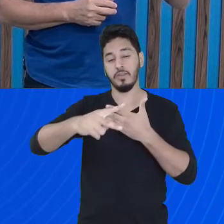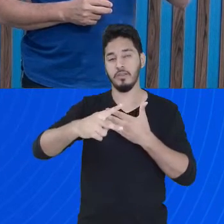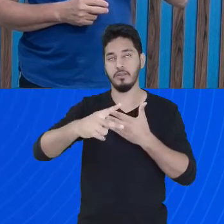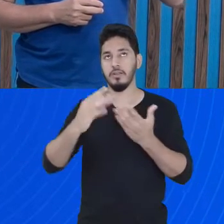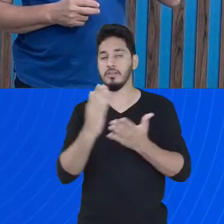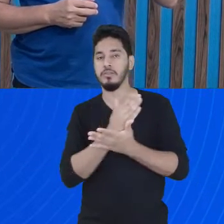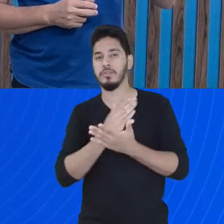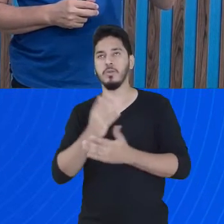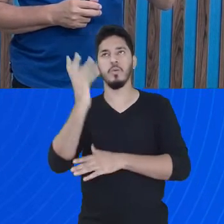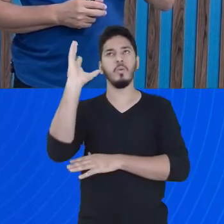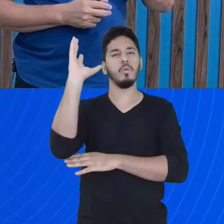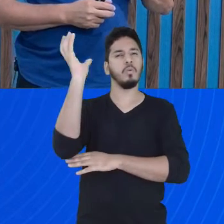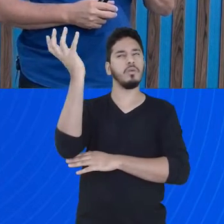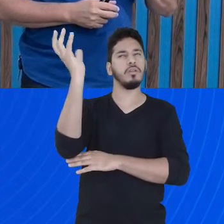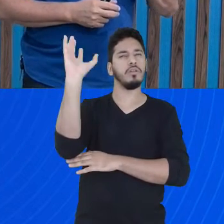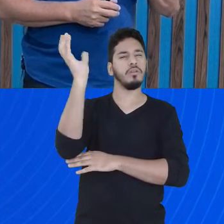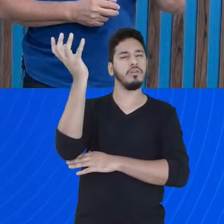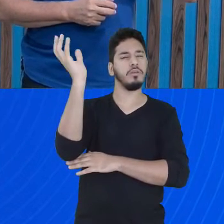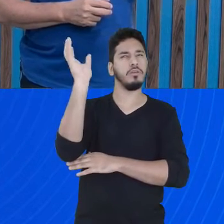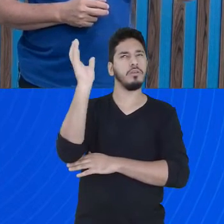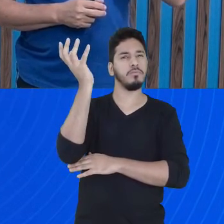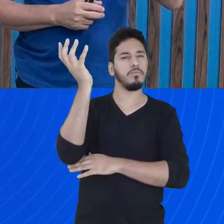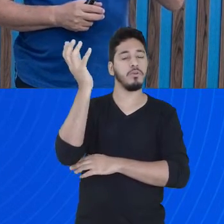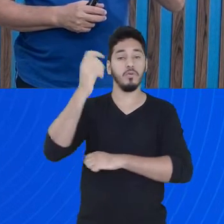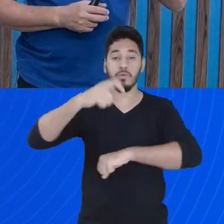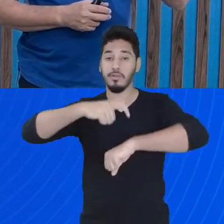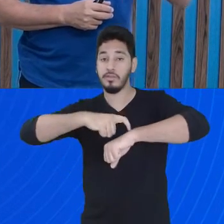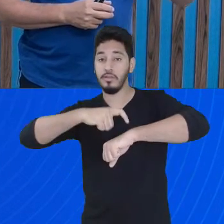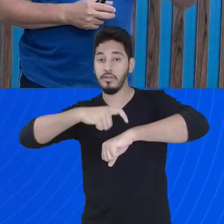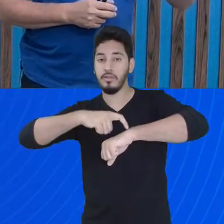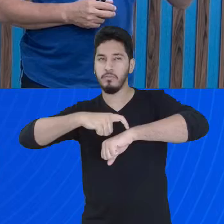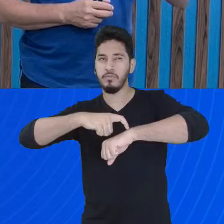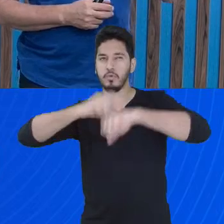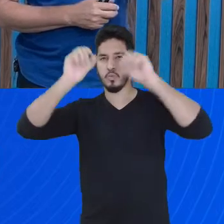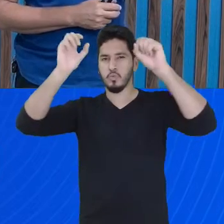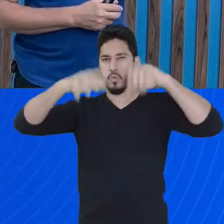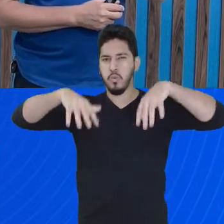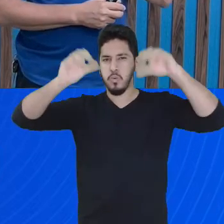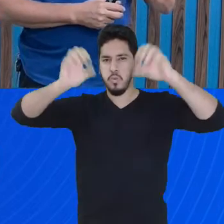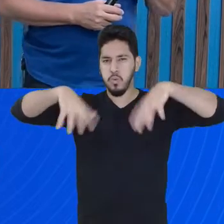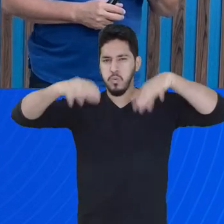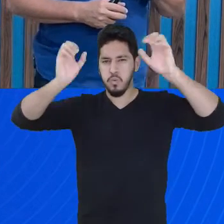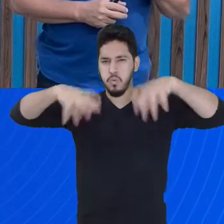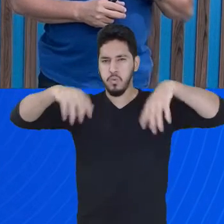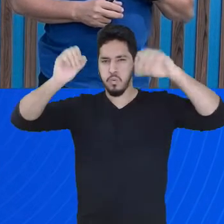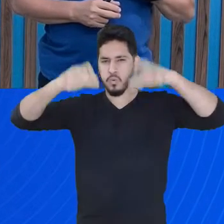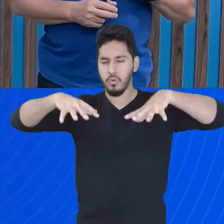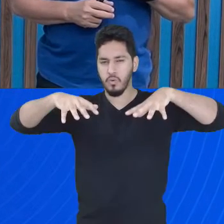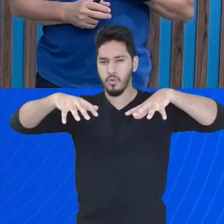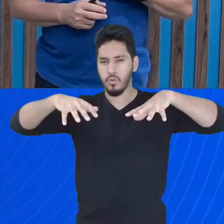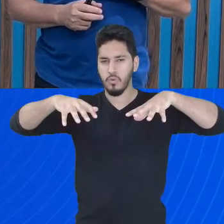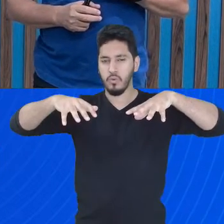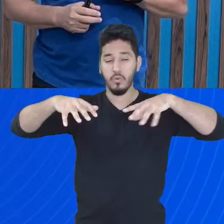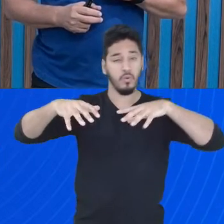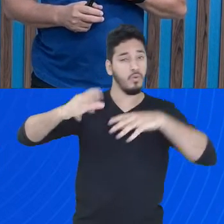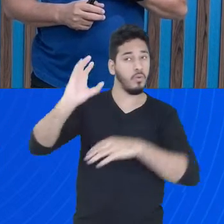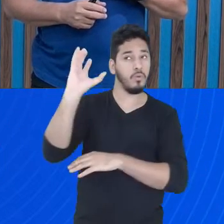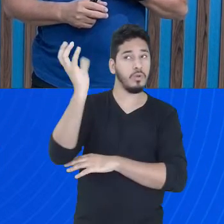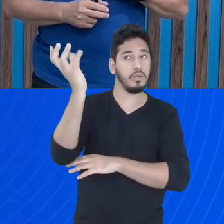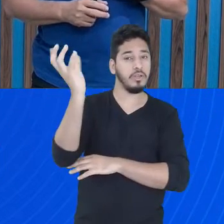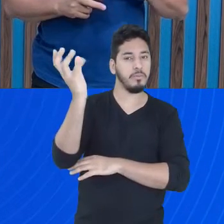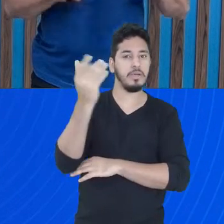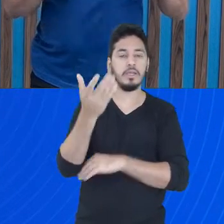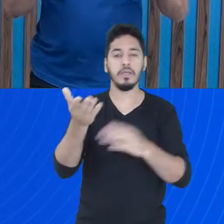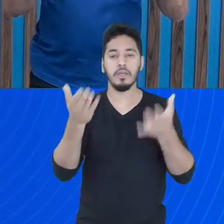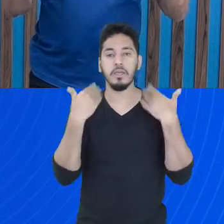perceber, o clima, o tempo chuvoso, um tempo né? Um tempo com mais calor,